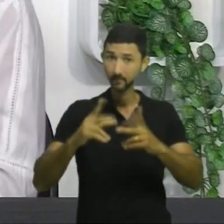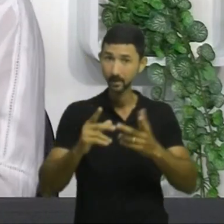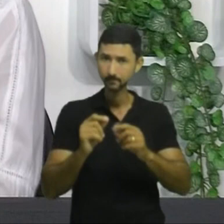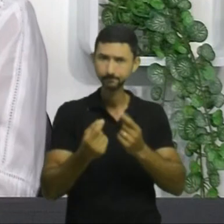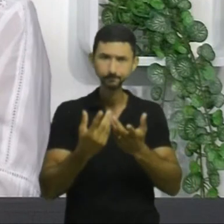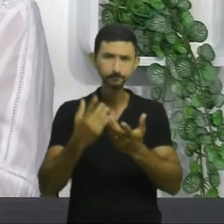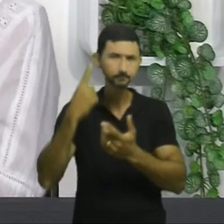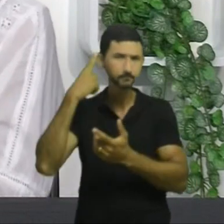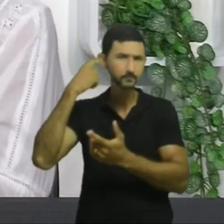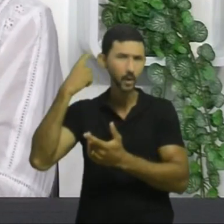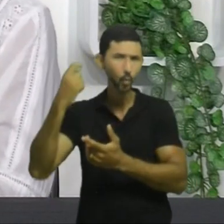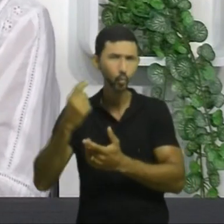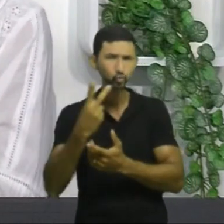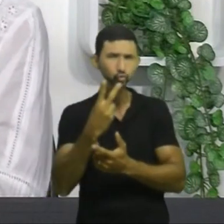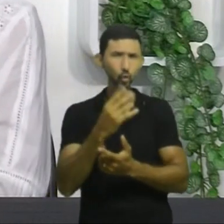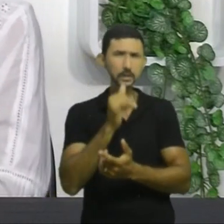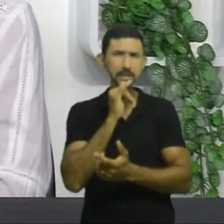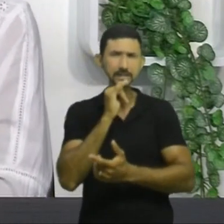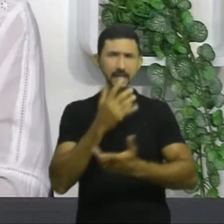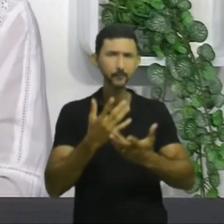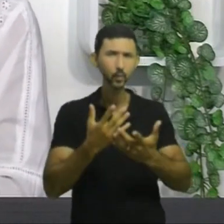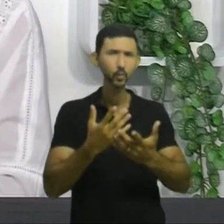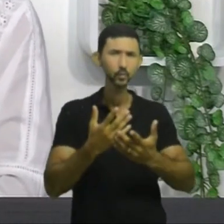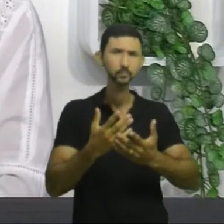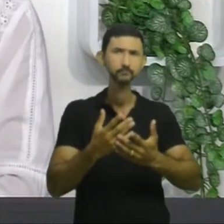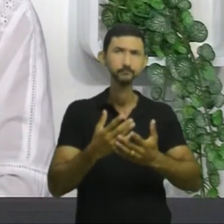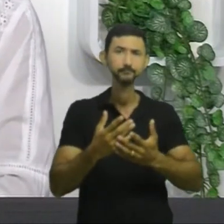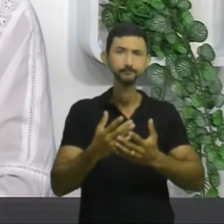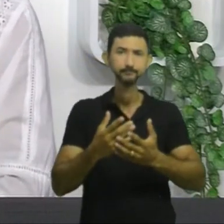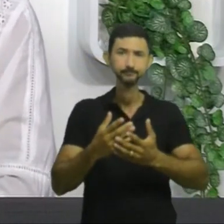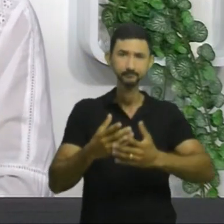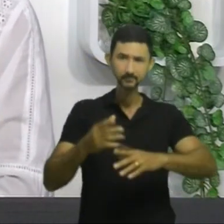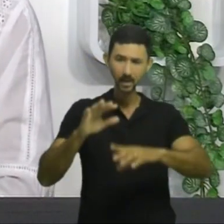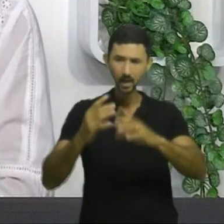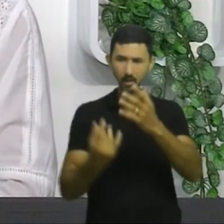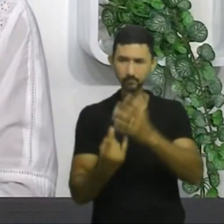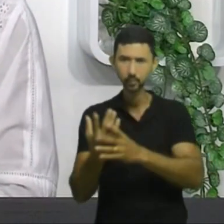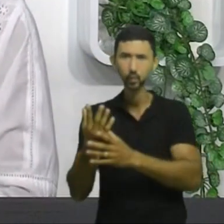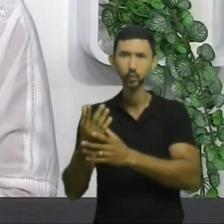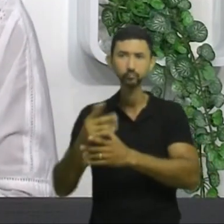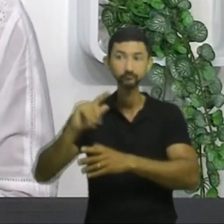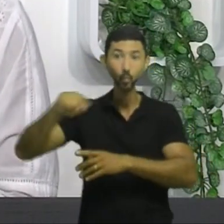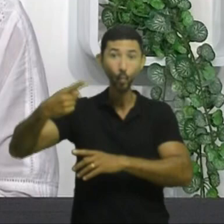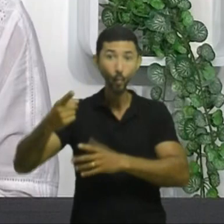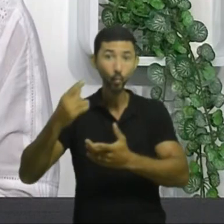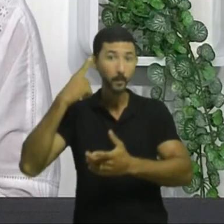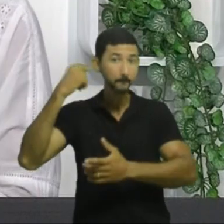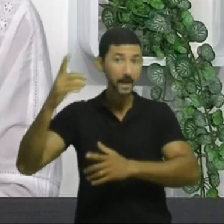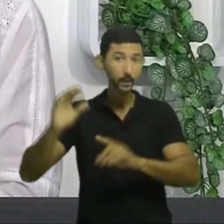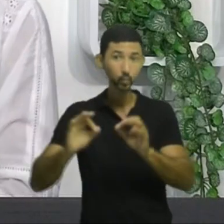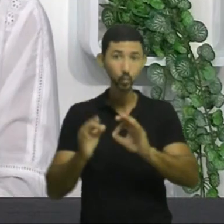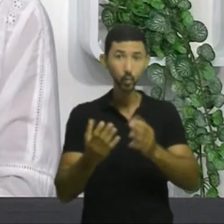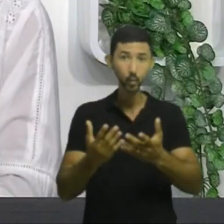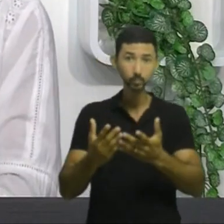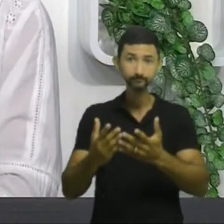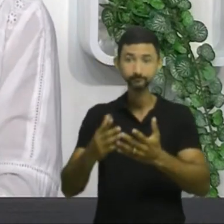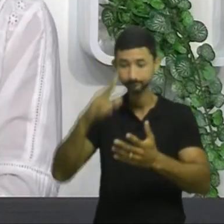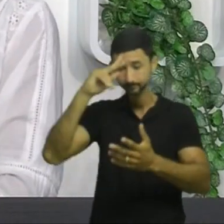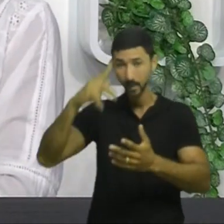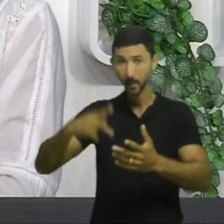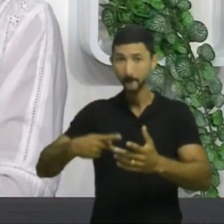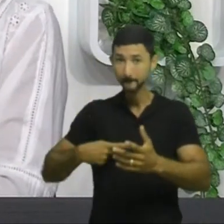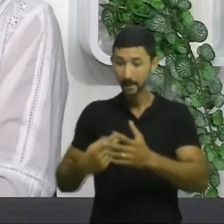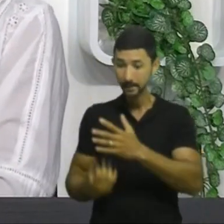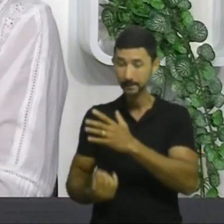vai ouvir 2 exemplos de ruídos artificiais, de sons artificiais que nós